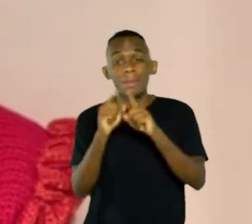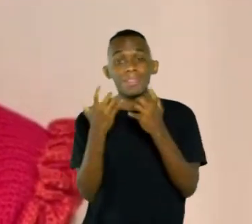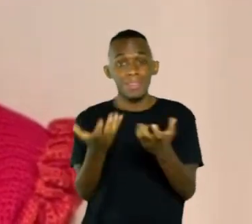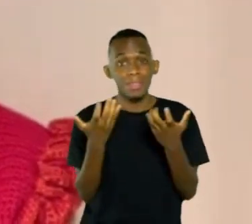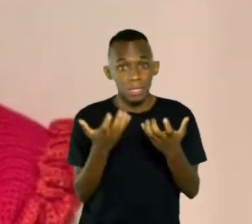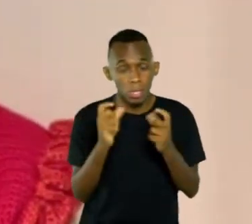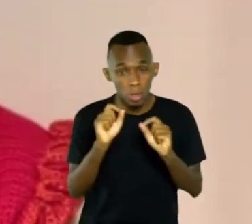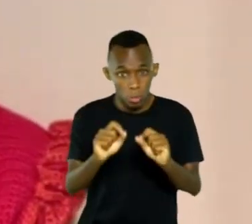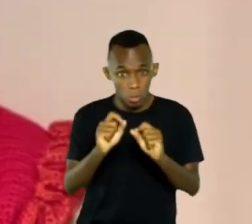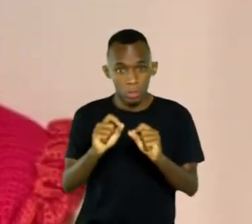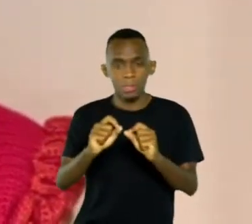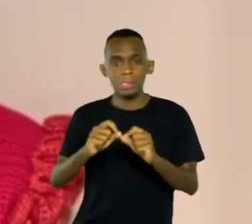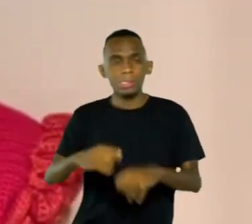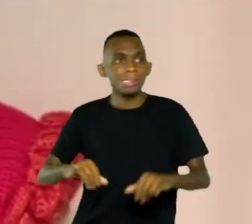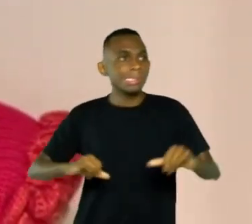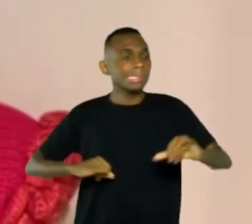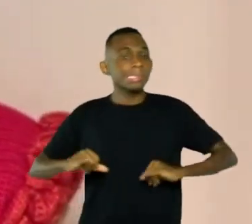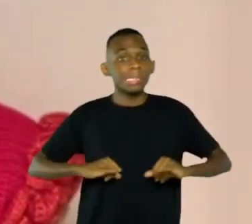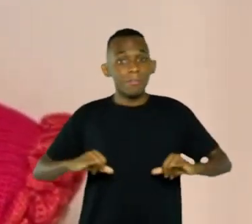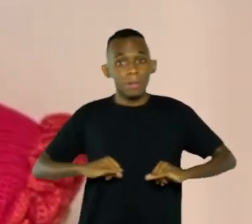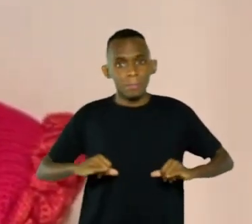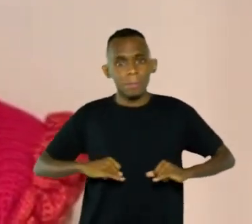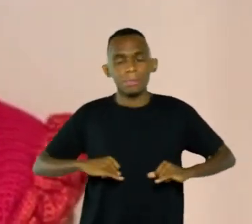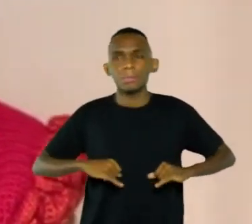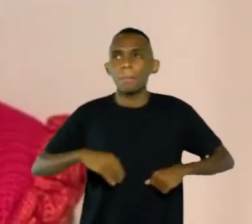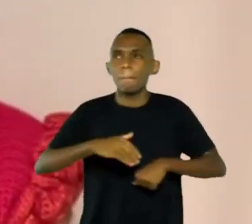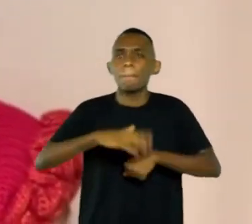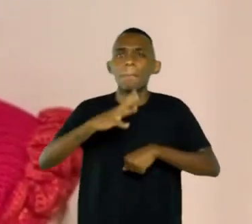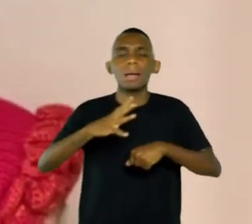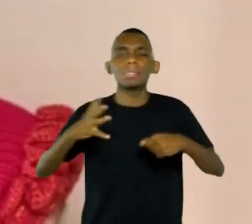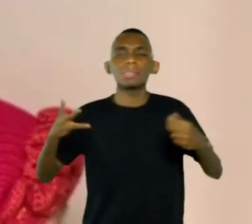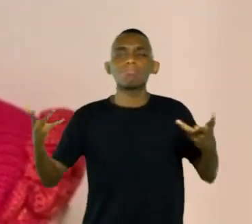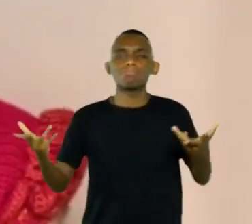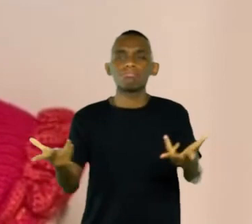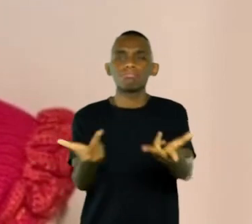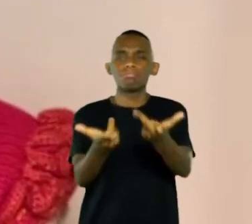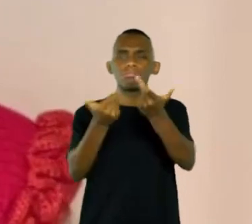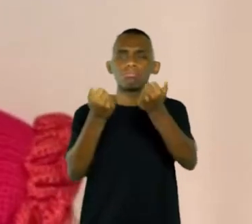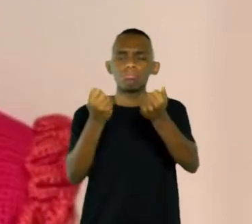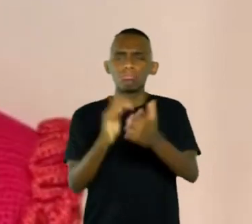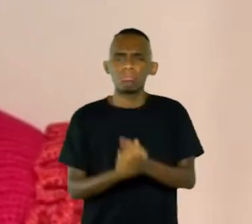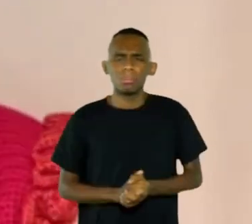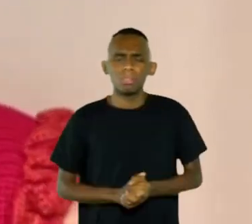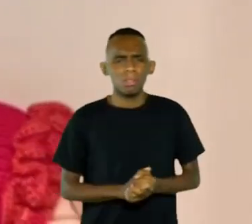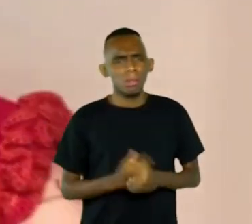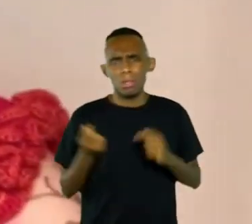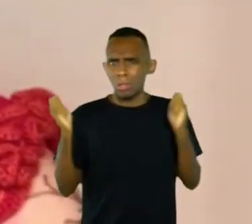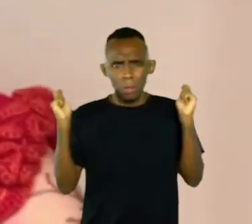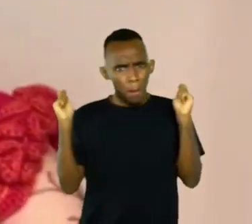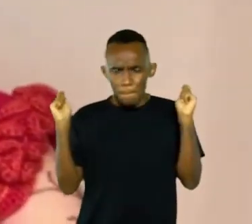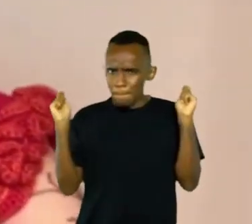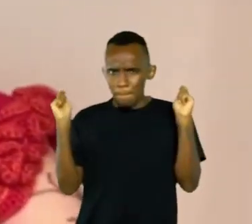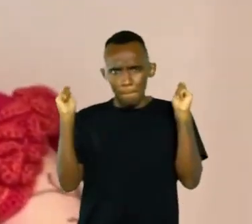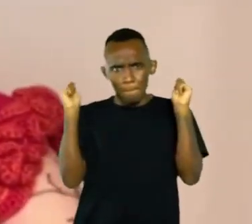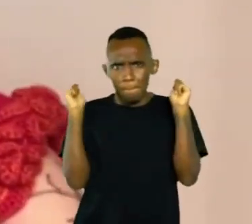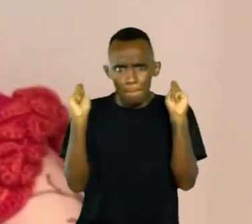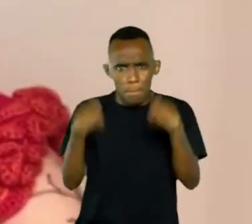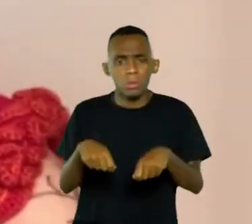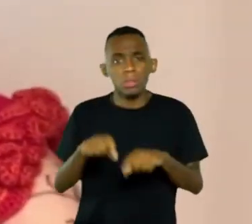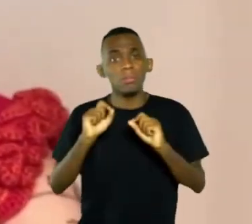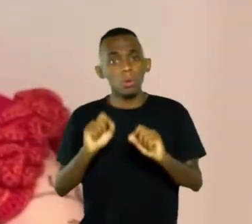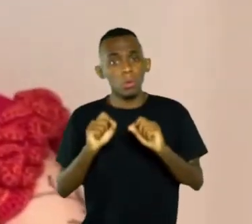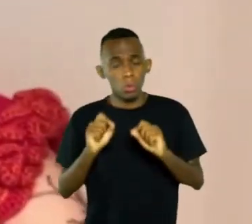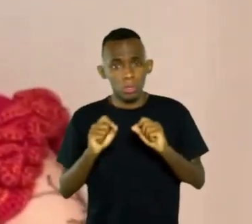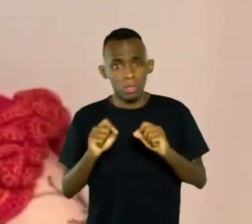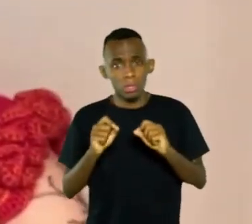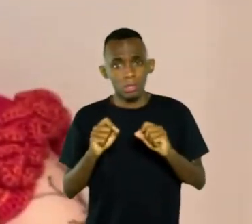tornar aquela dor mais glamurosa, sabe? Falei, gente, não tem condição de ficar nessa